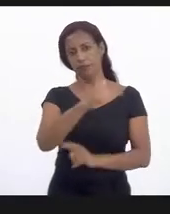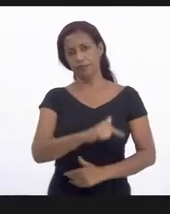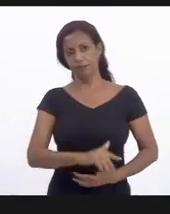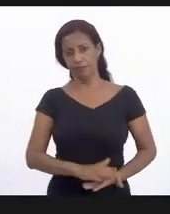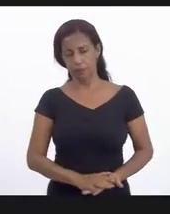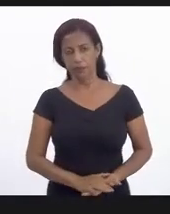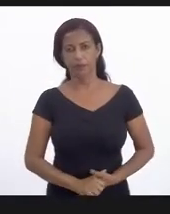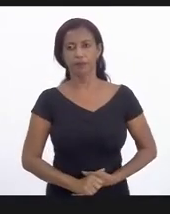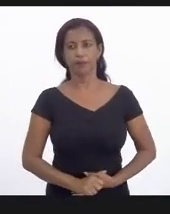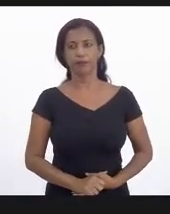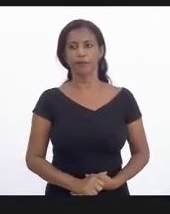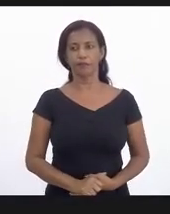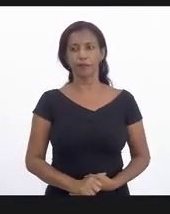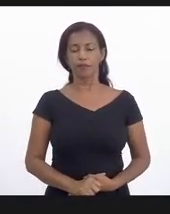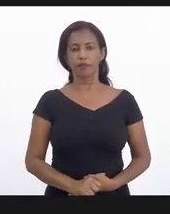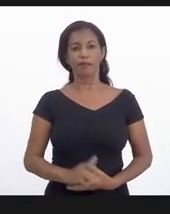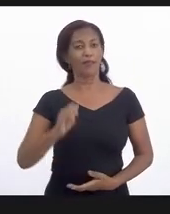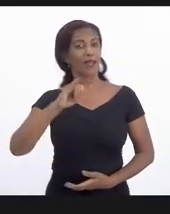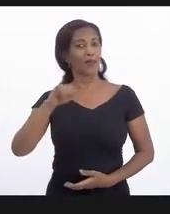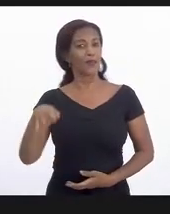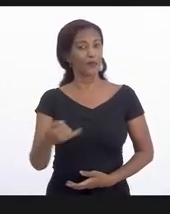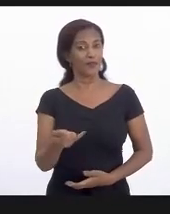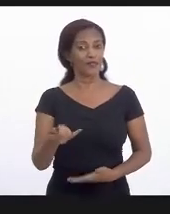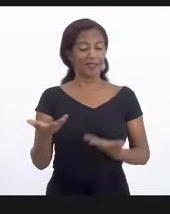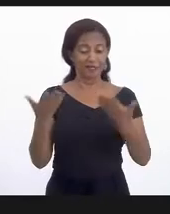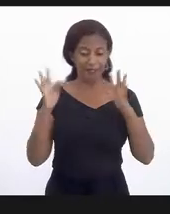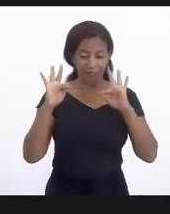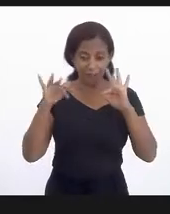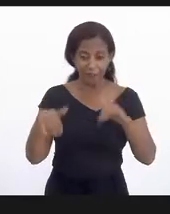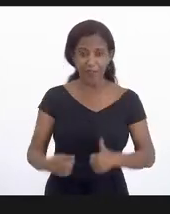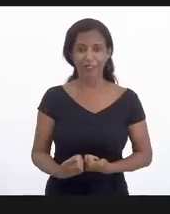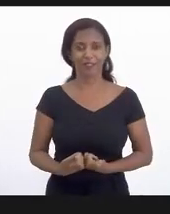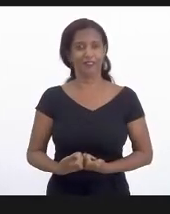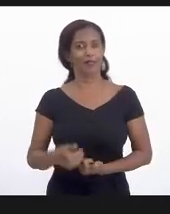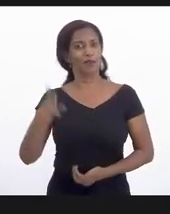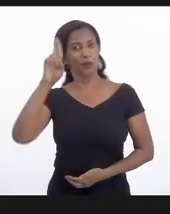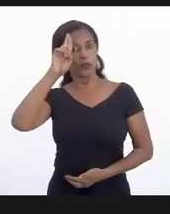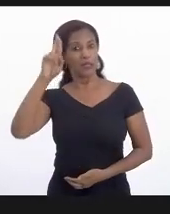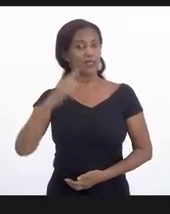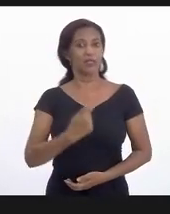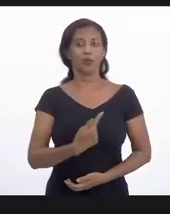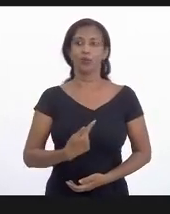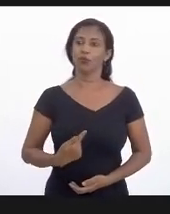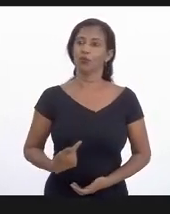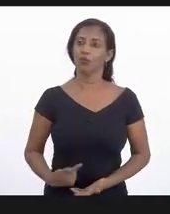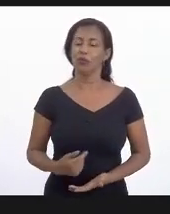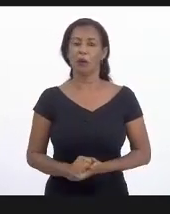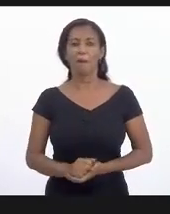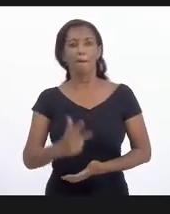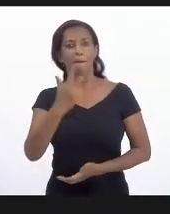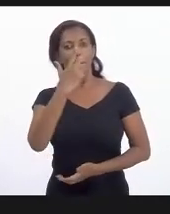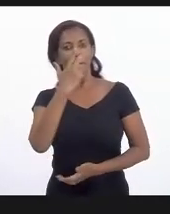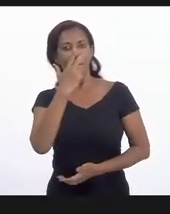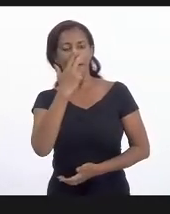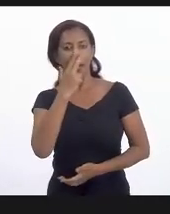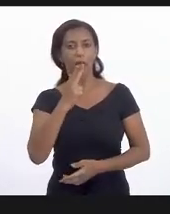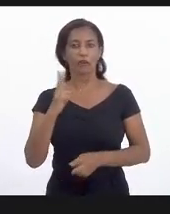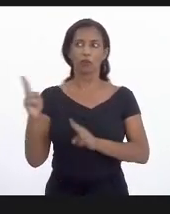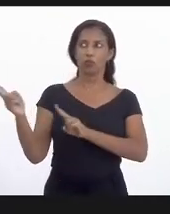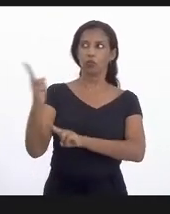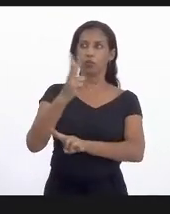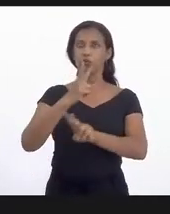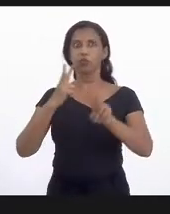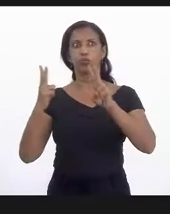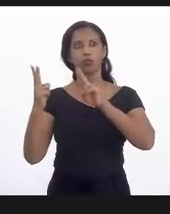E aproveito esse finalzinho aqui para avisar para o líder do governo que parece que passou um furacão pela Gávea e